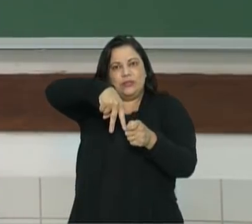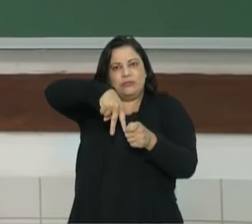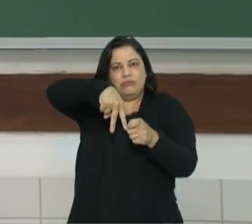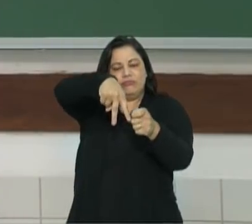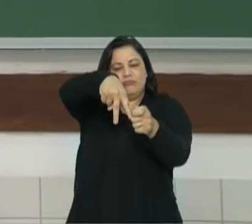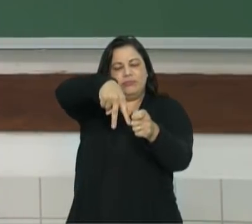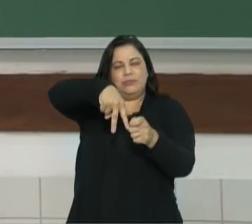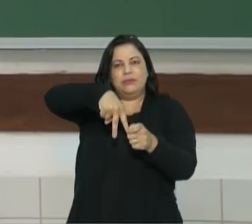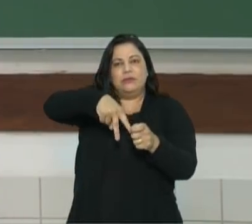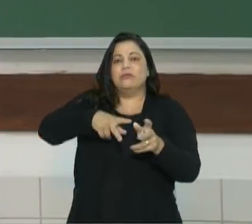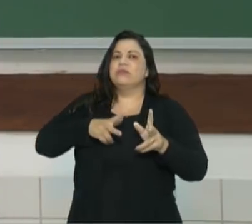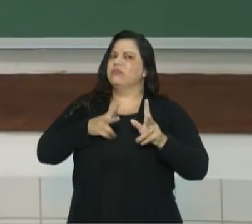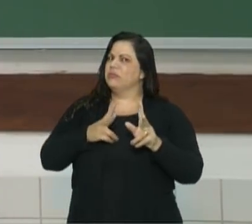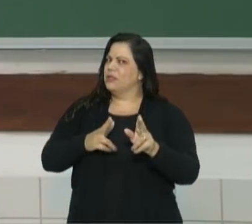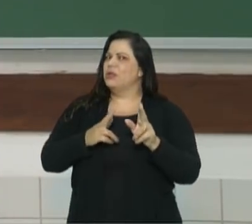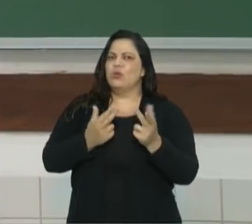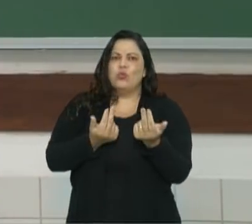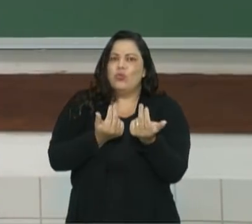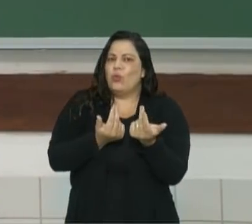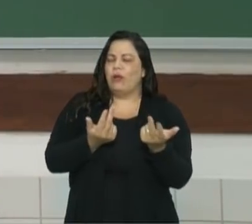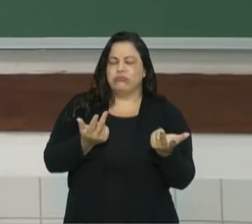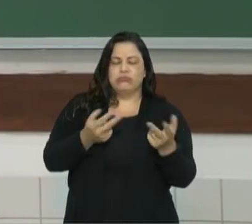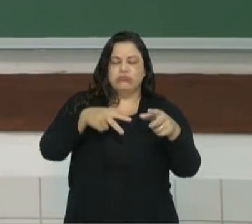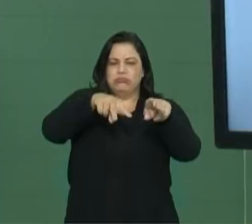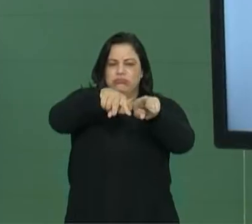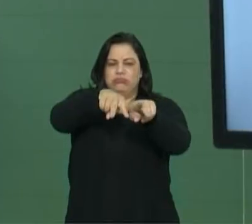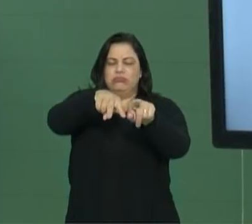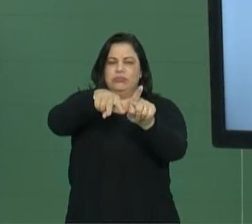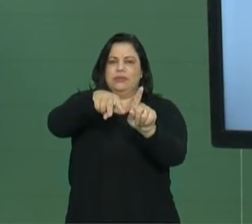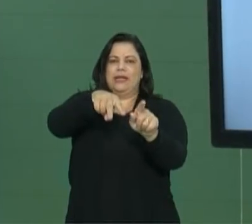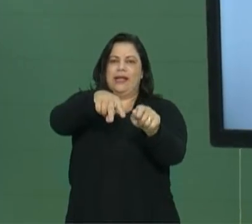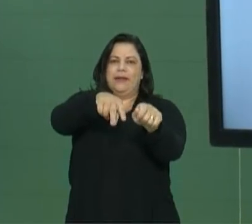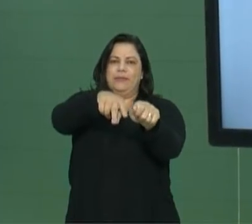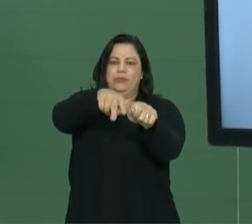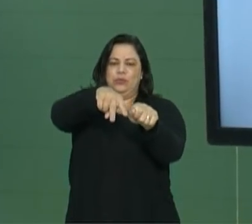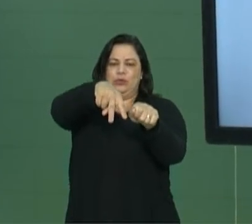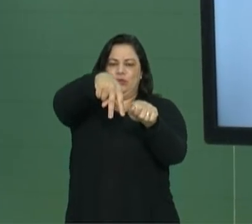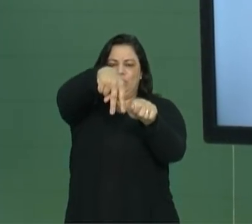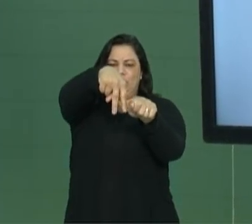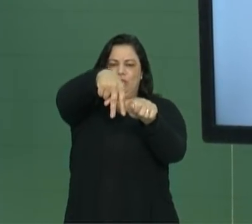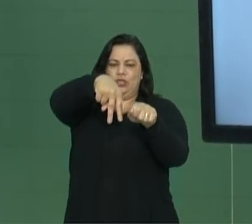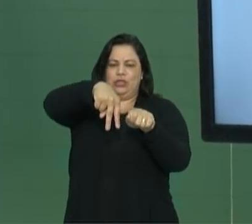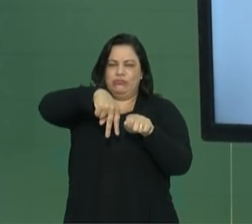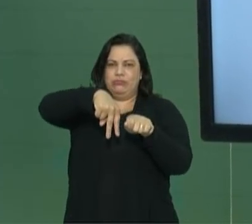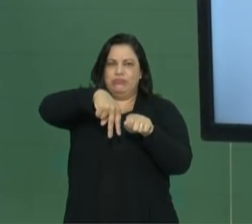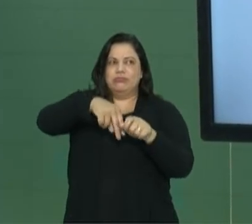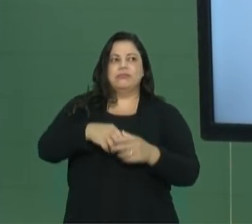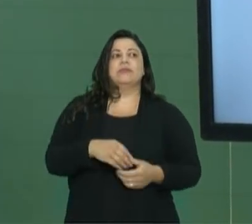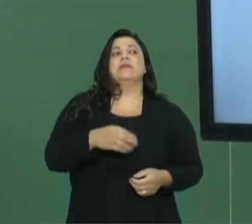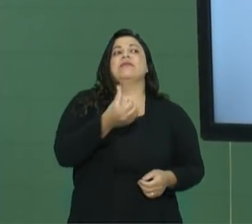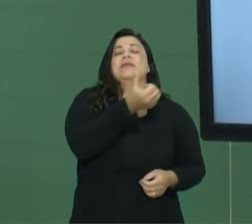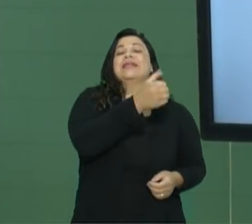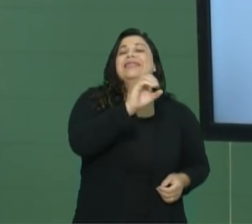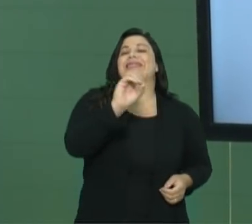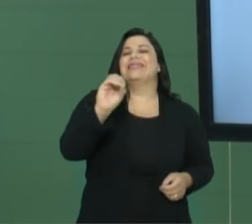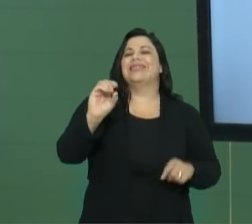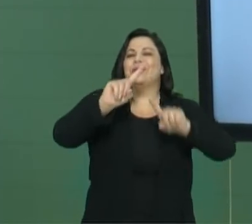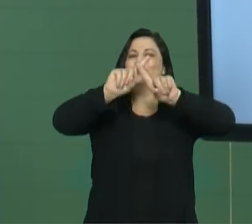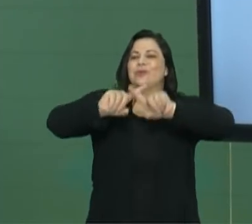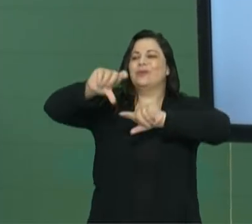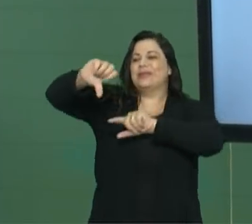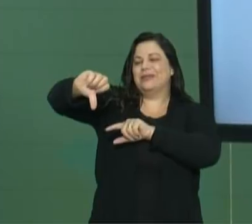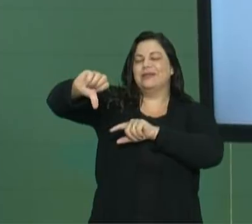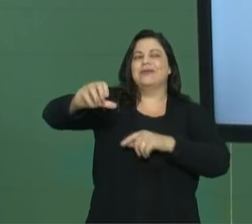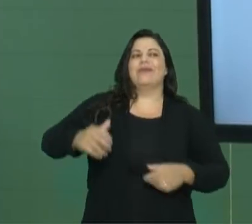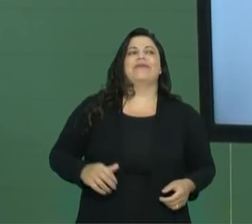essa formulazinha aqui. Então, irá ficar 600 vezes 9, né? Ou